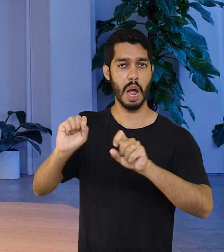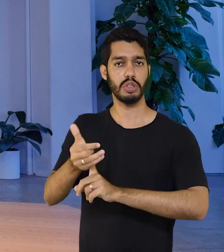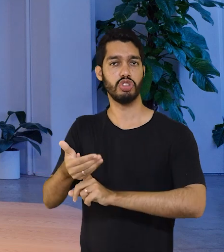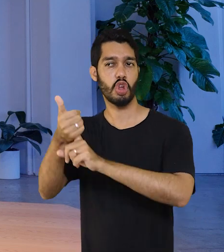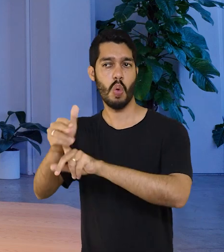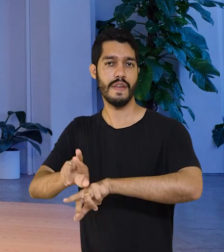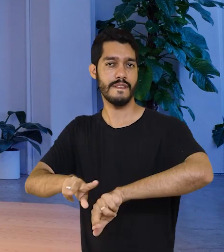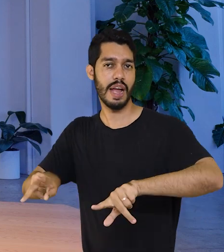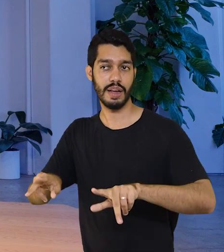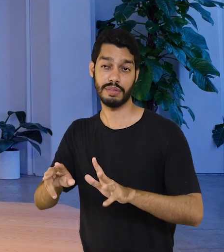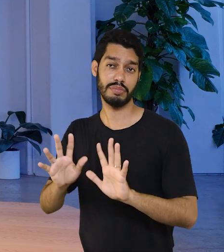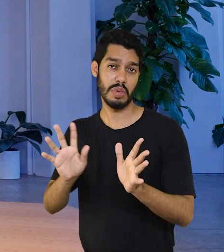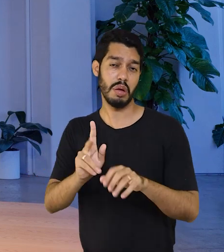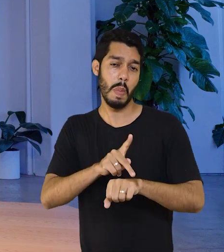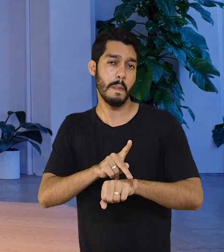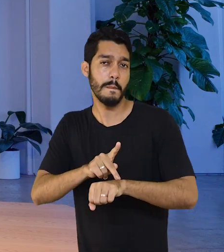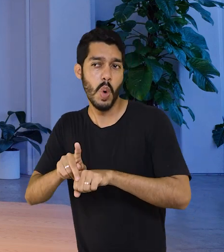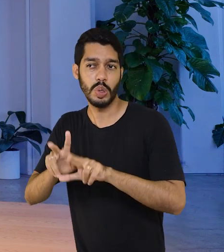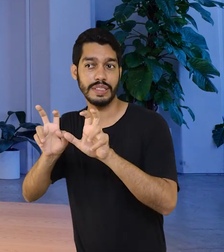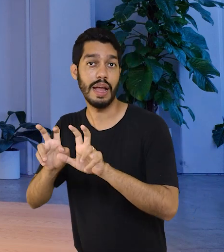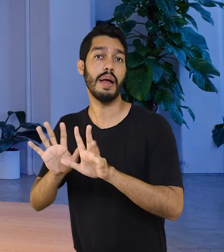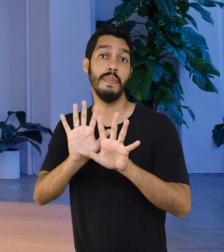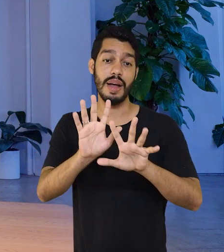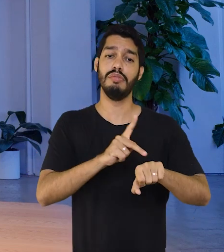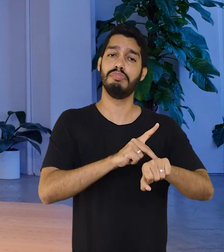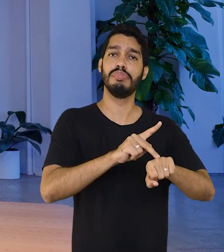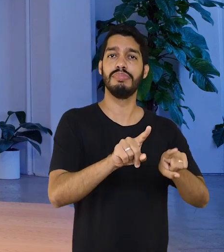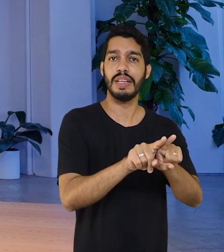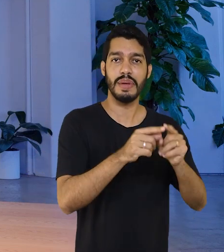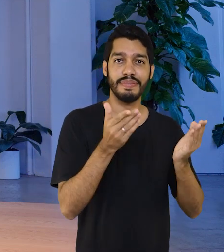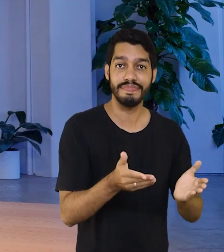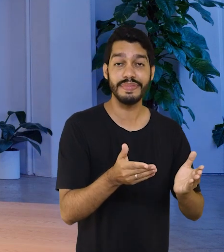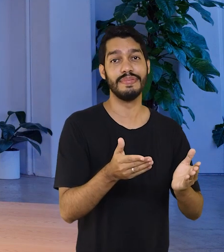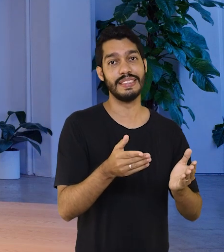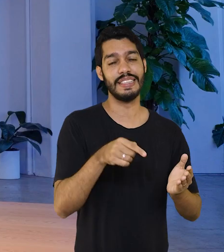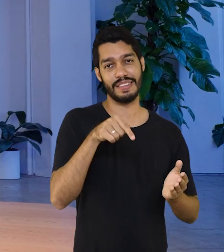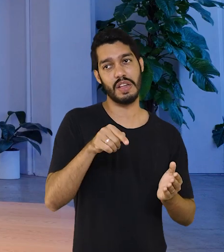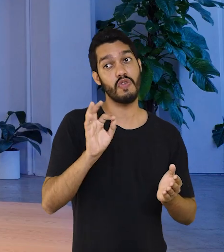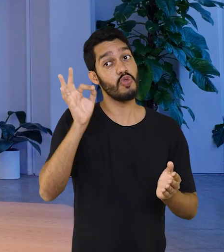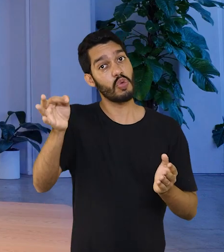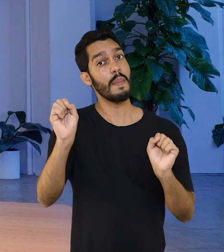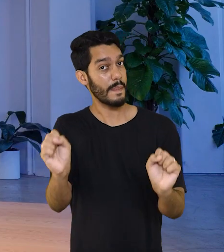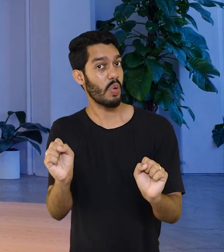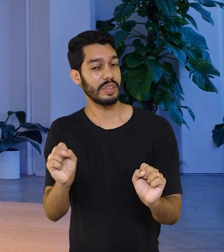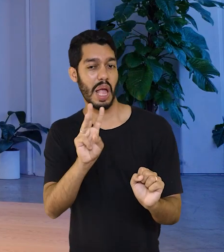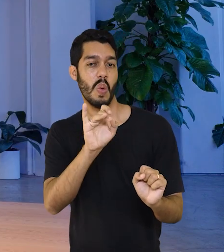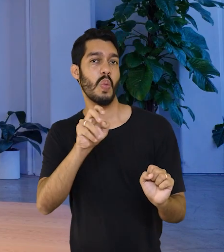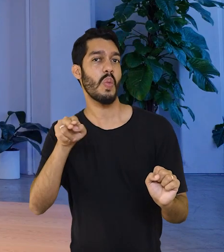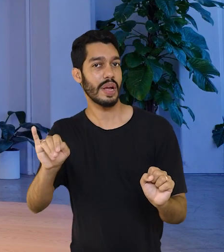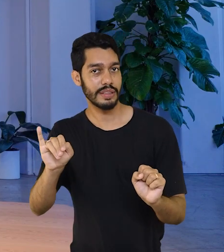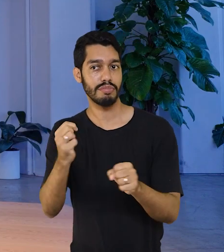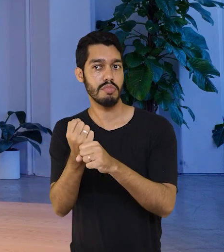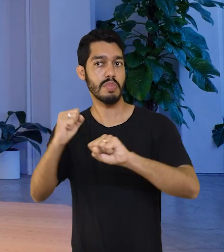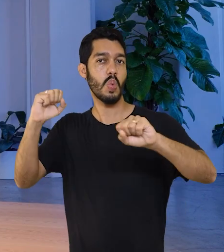Big Tech, assim, uma conversa puramente sobre isso, também é sobre isso, né? Uma futura Big Tech